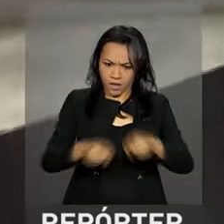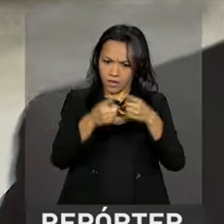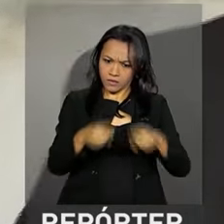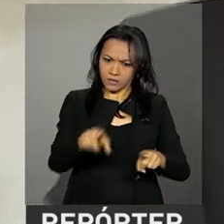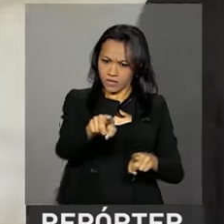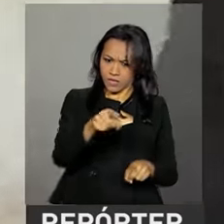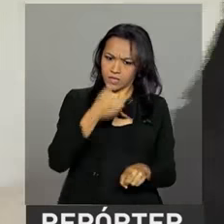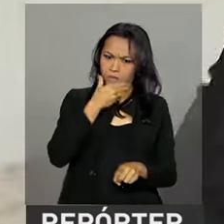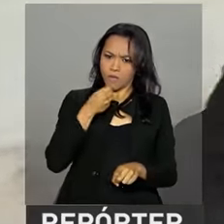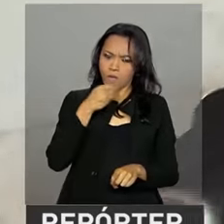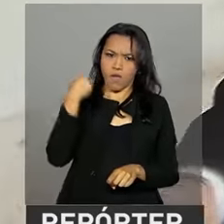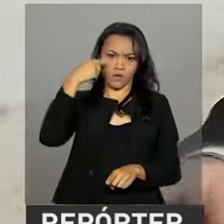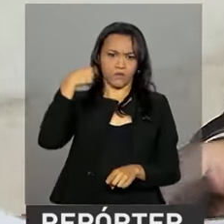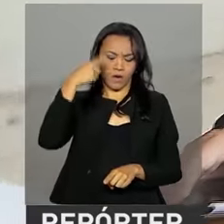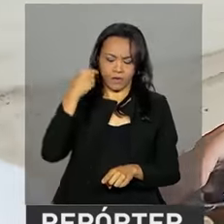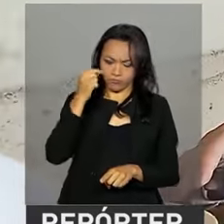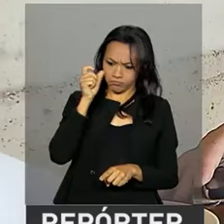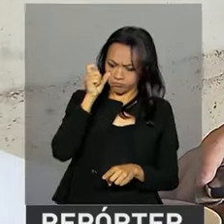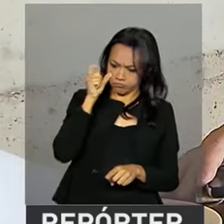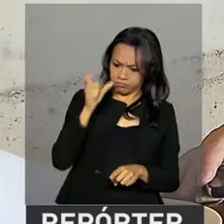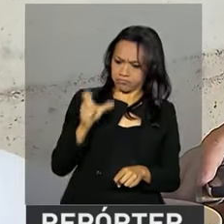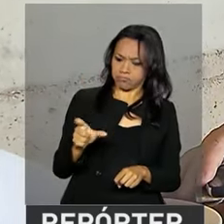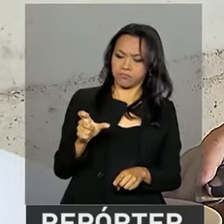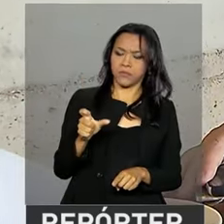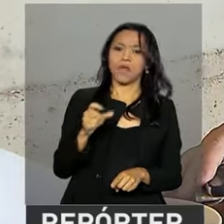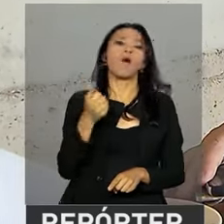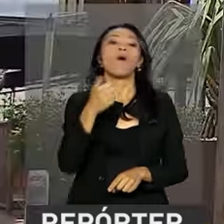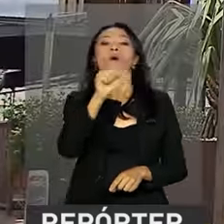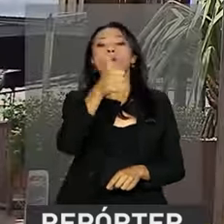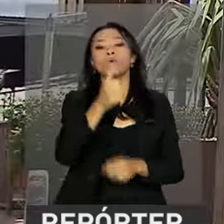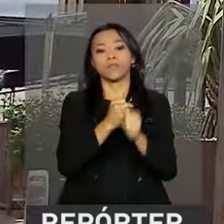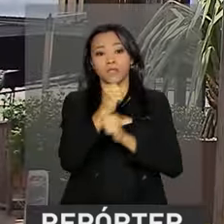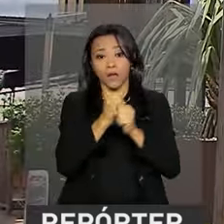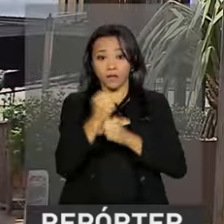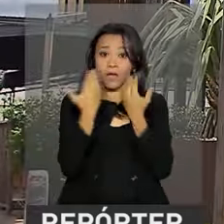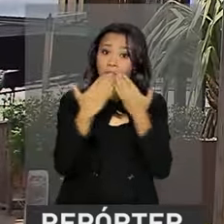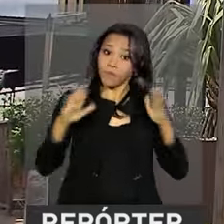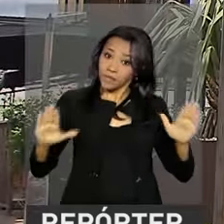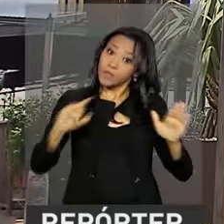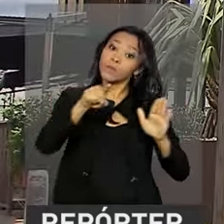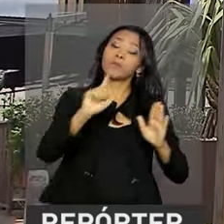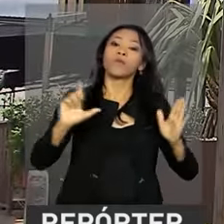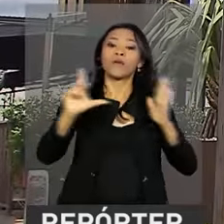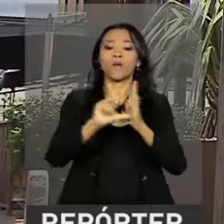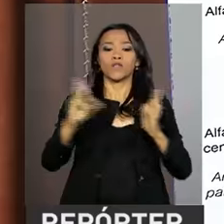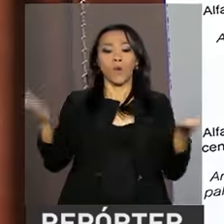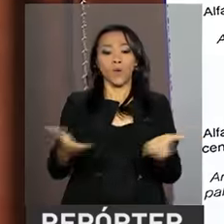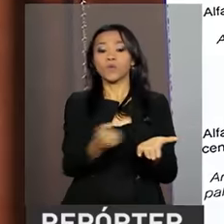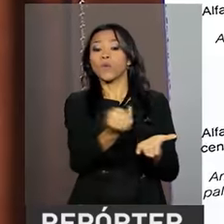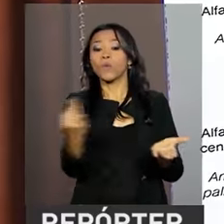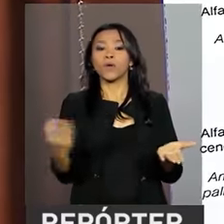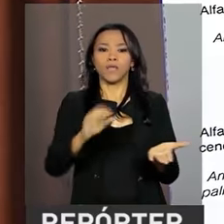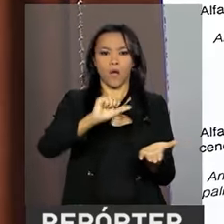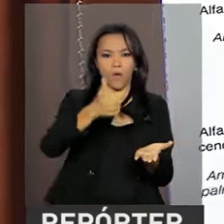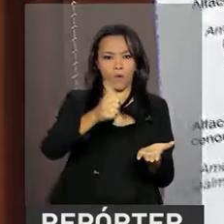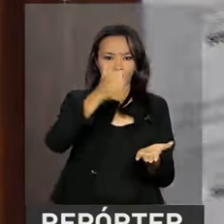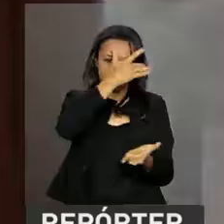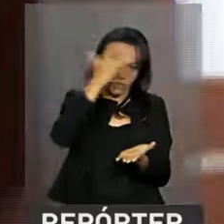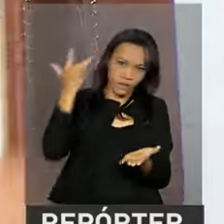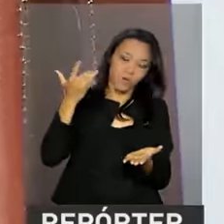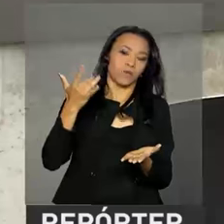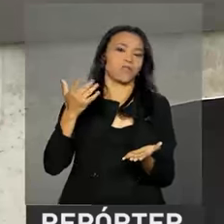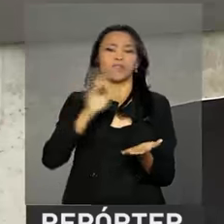atenção deste advogado que há 11 anos abriu o negócio. Hoje já são 11 funcionários e uma clientela